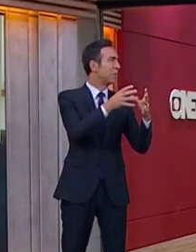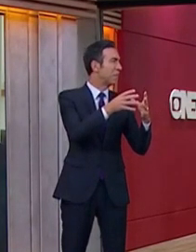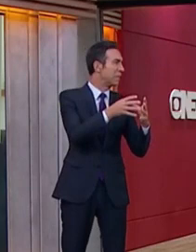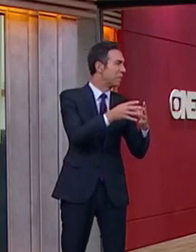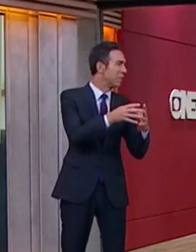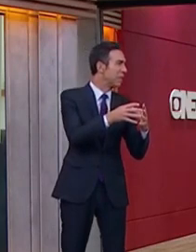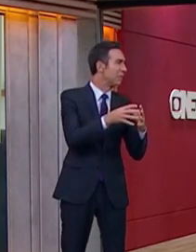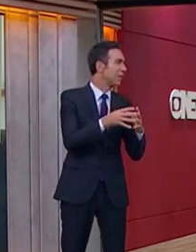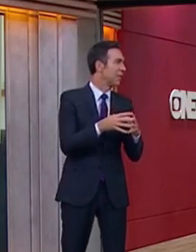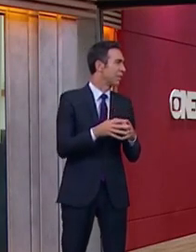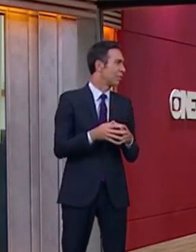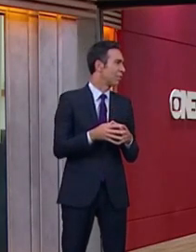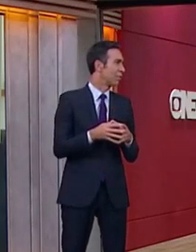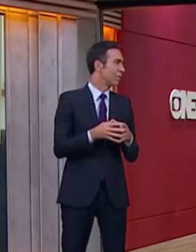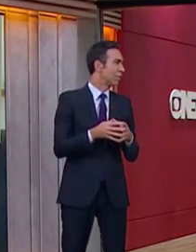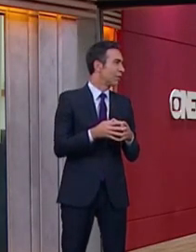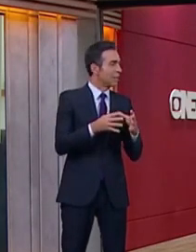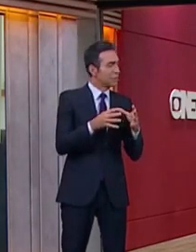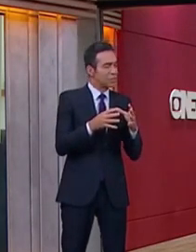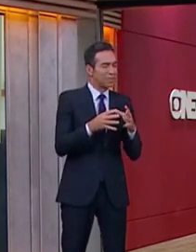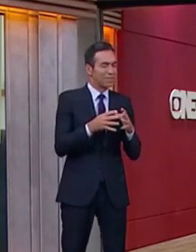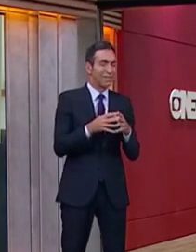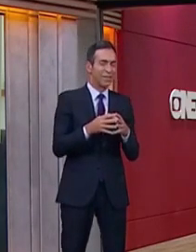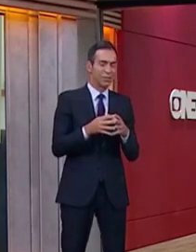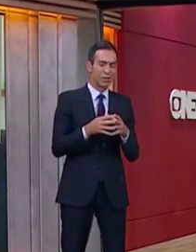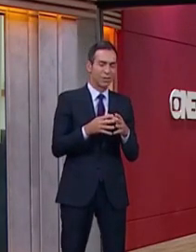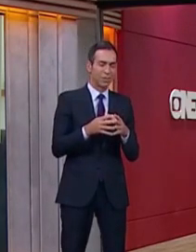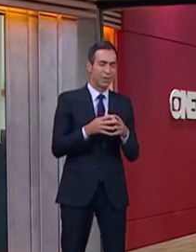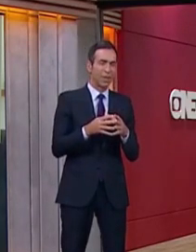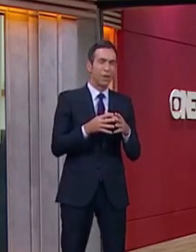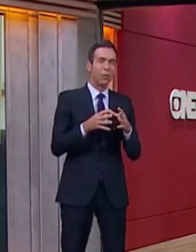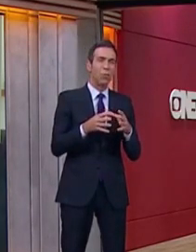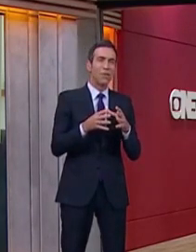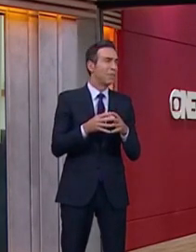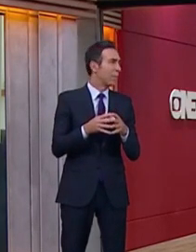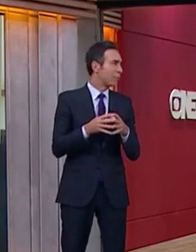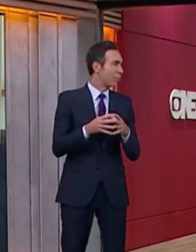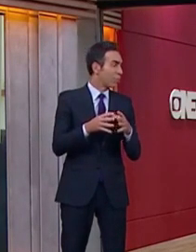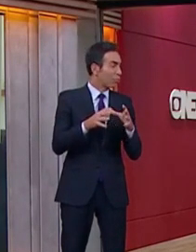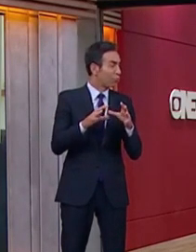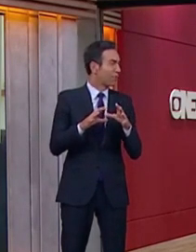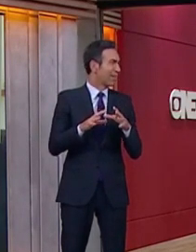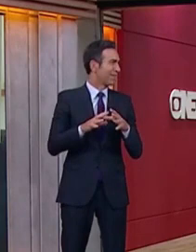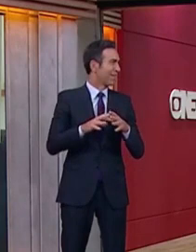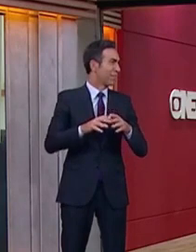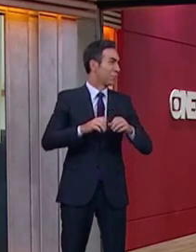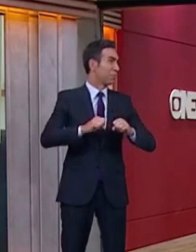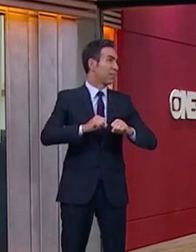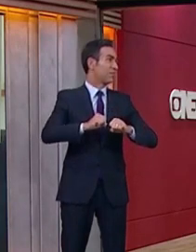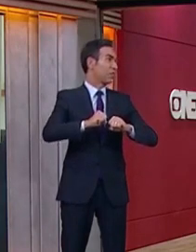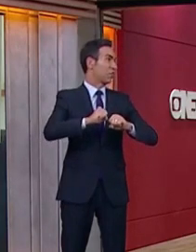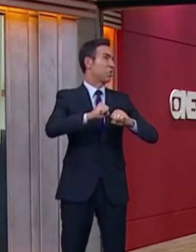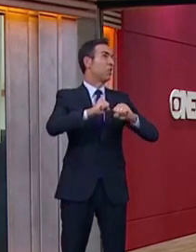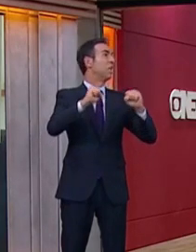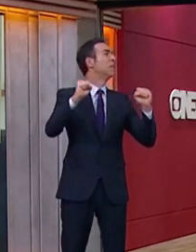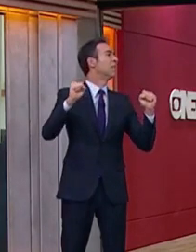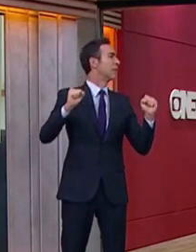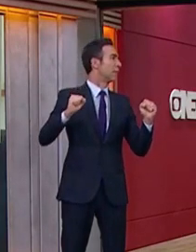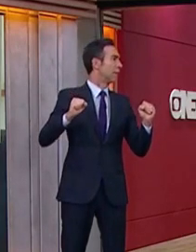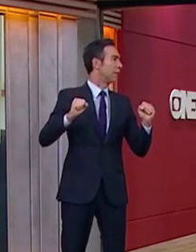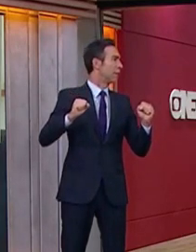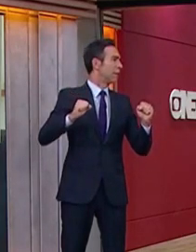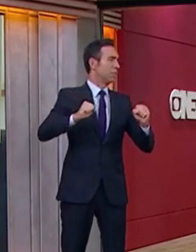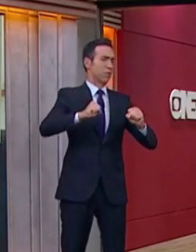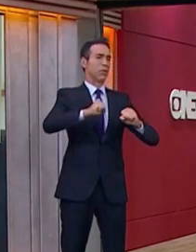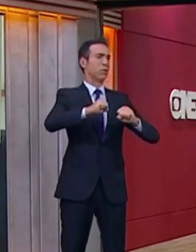ficando pequenininho, né, Natuza? E a gente sente também como esse pessoal, quando está nas redes sociais, se